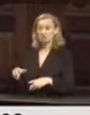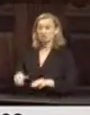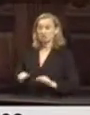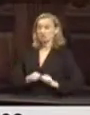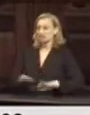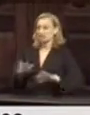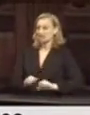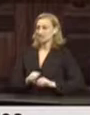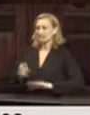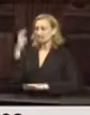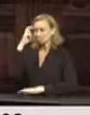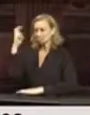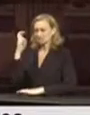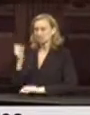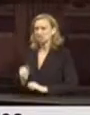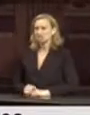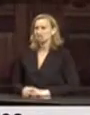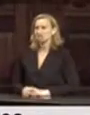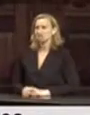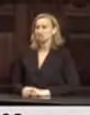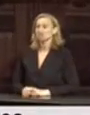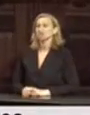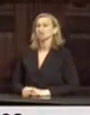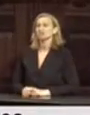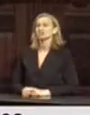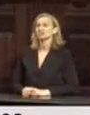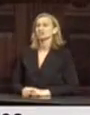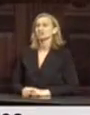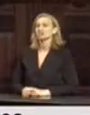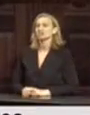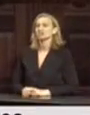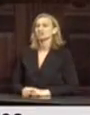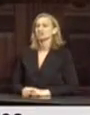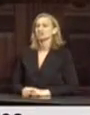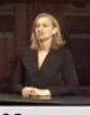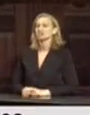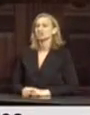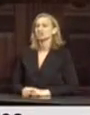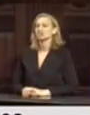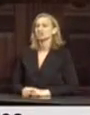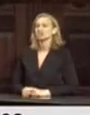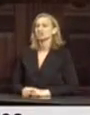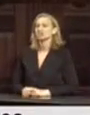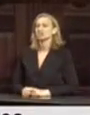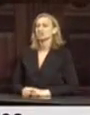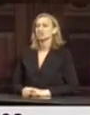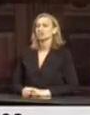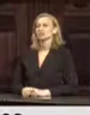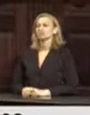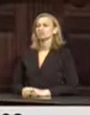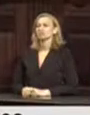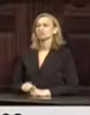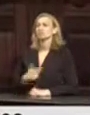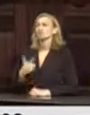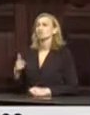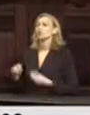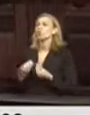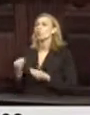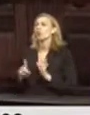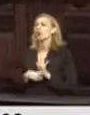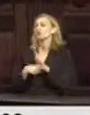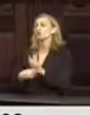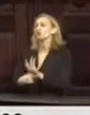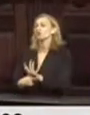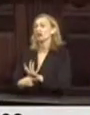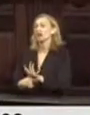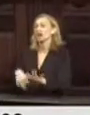do Exército não vai dar um percentual de popularidade a um presidente